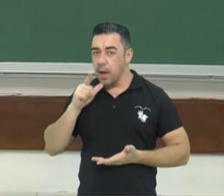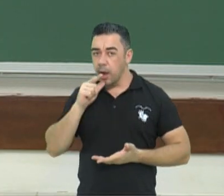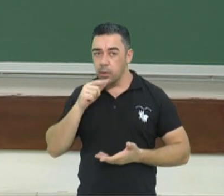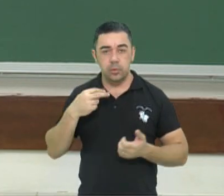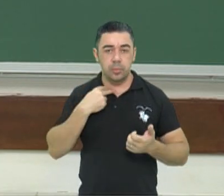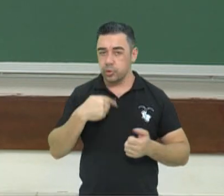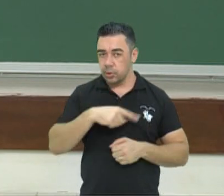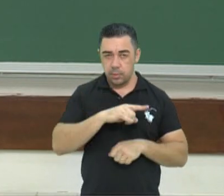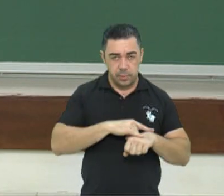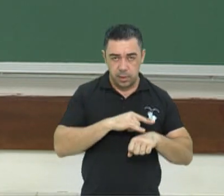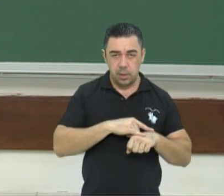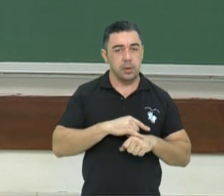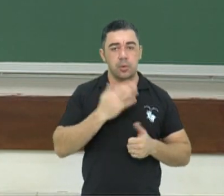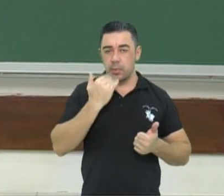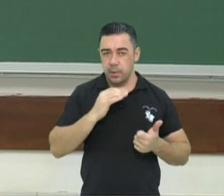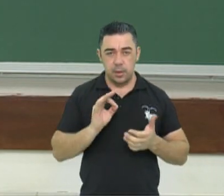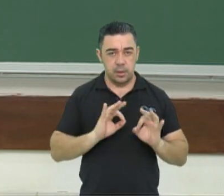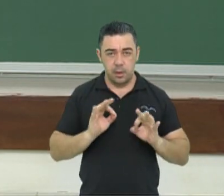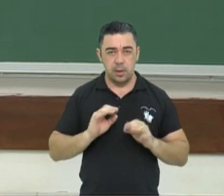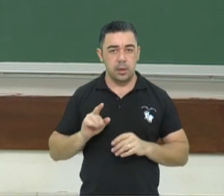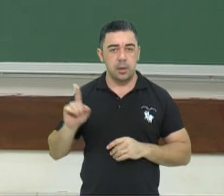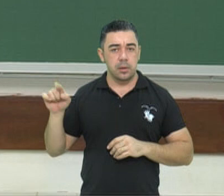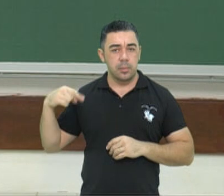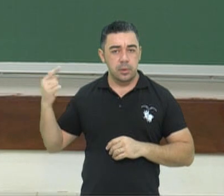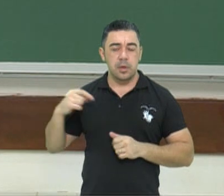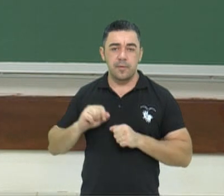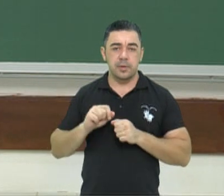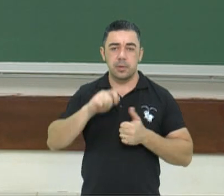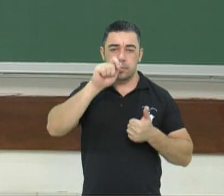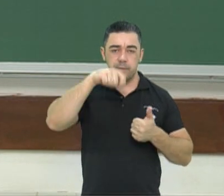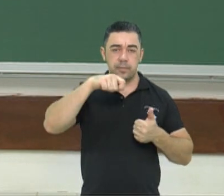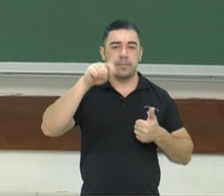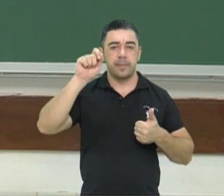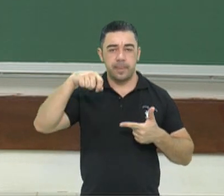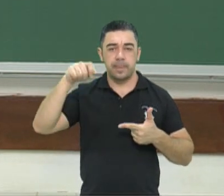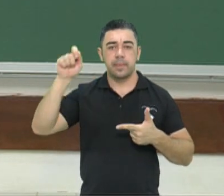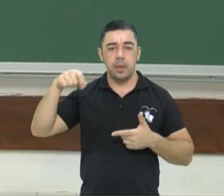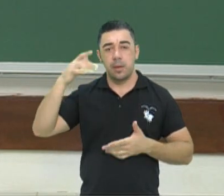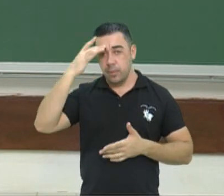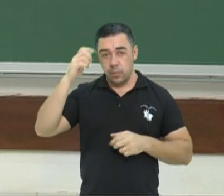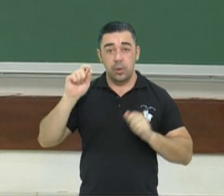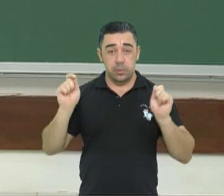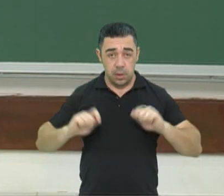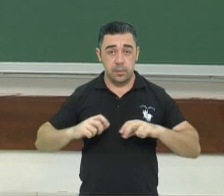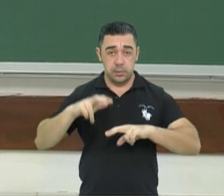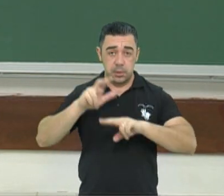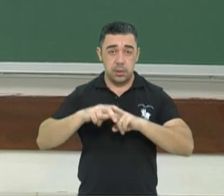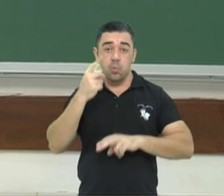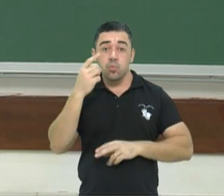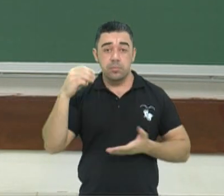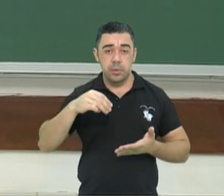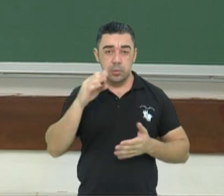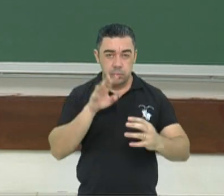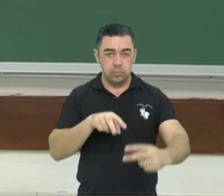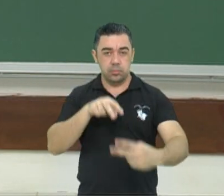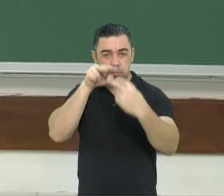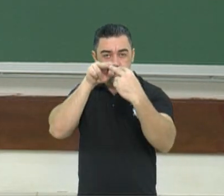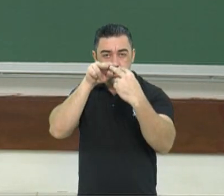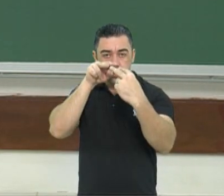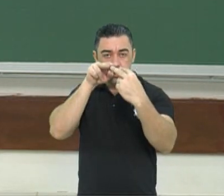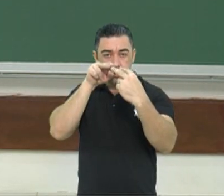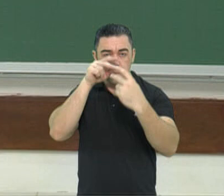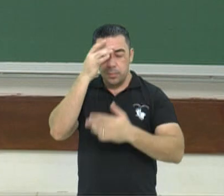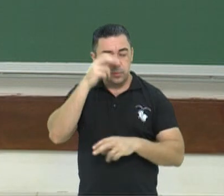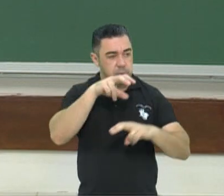comia. Terminava o dia, ela ia no fundo da sala e fazia um risquinho na parede. As pessoas tinham direito a sentar na cadeira e ficar 1 minuto em silêncio olhando para ela. A